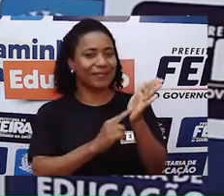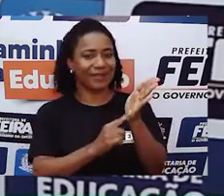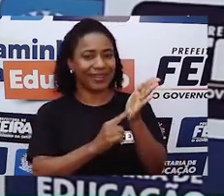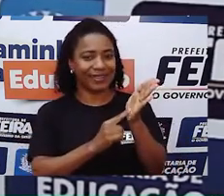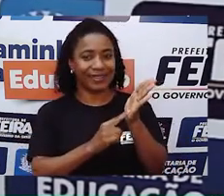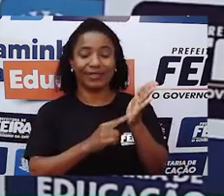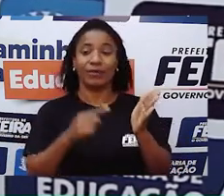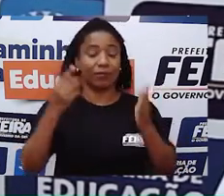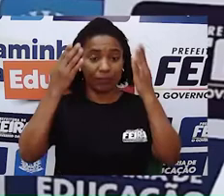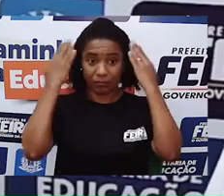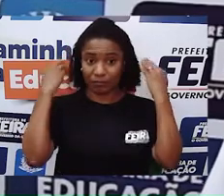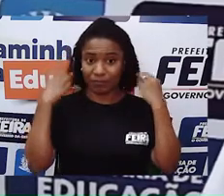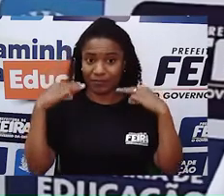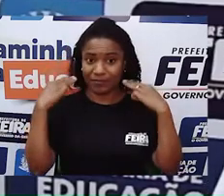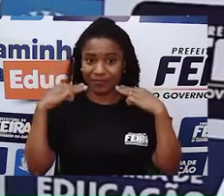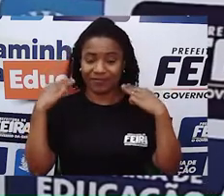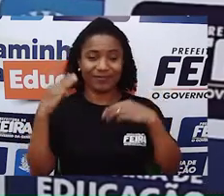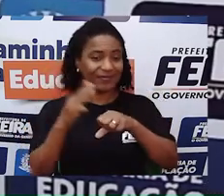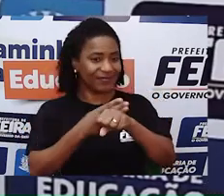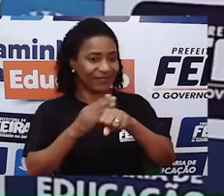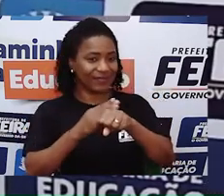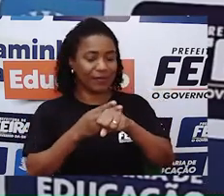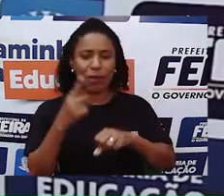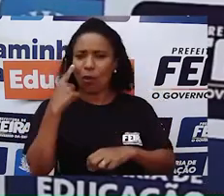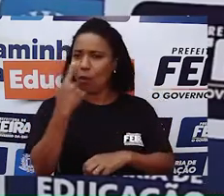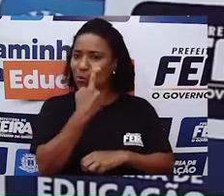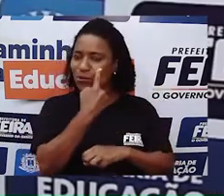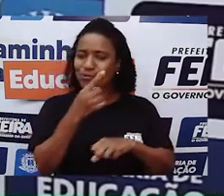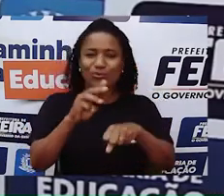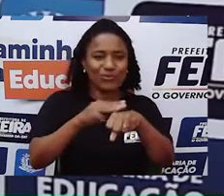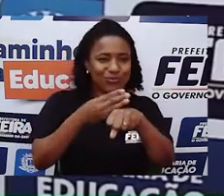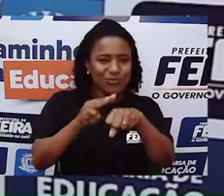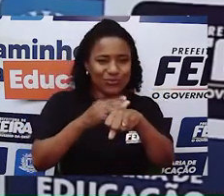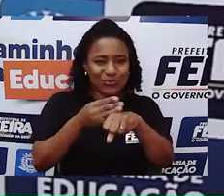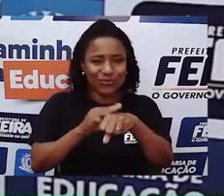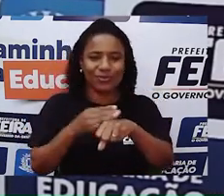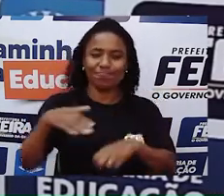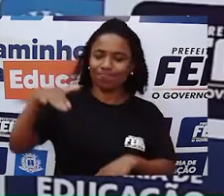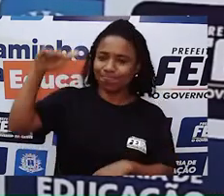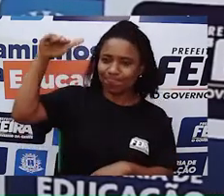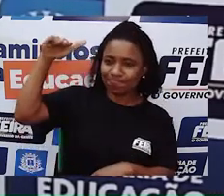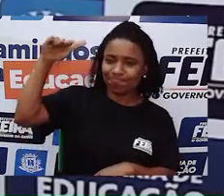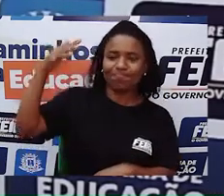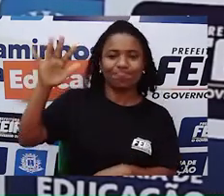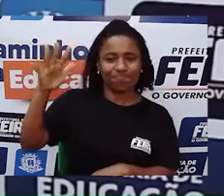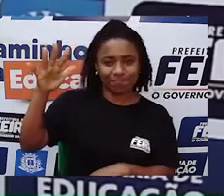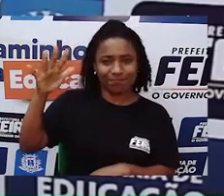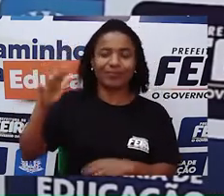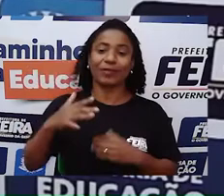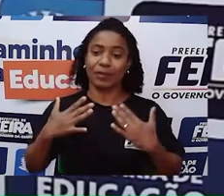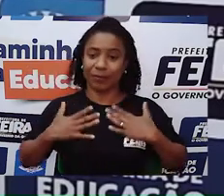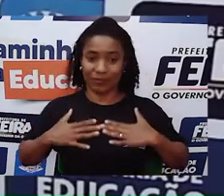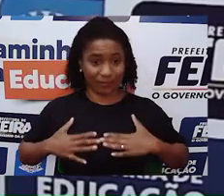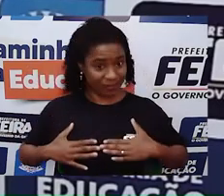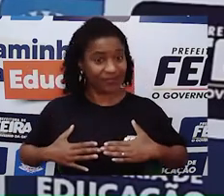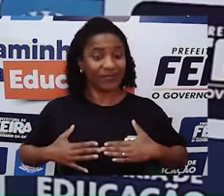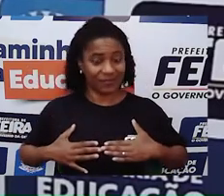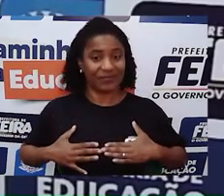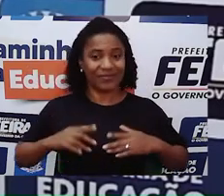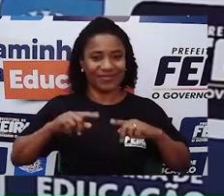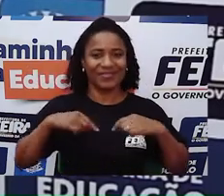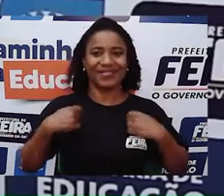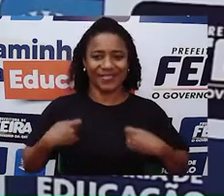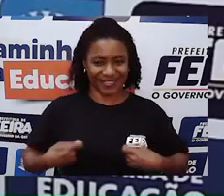médio, olhos também castanhos, estatura média. Hoje estou vestindo uma blusa de